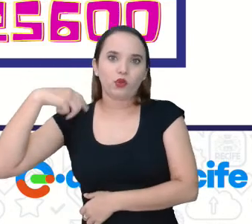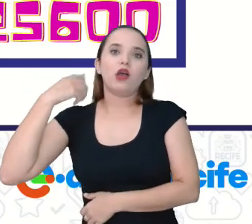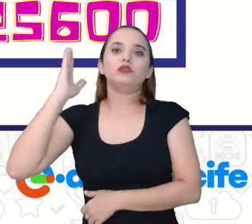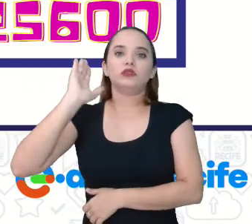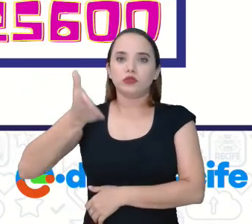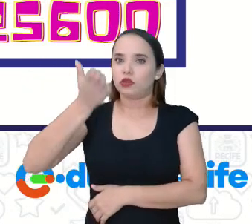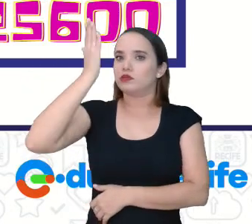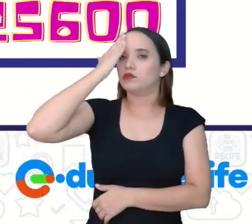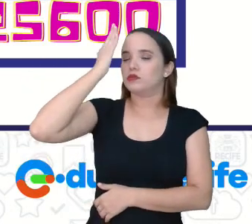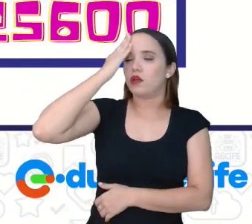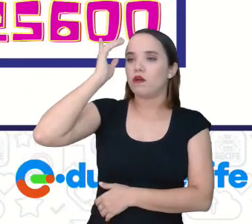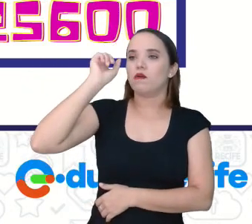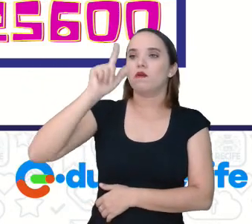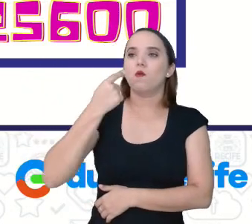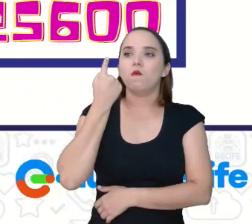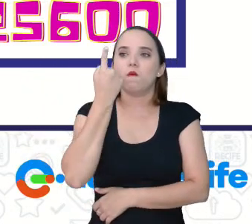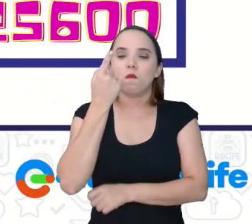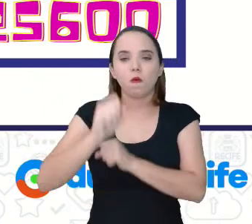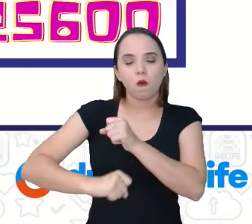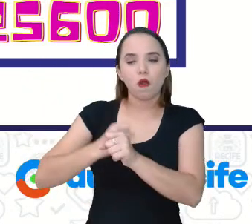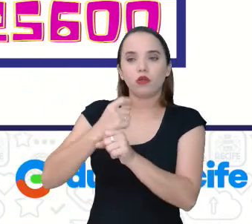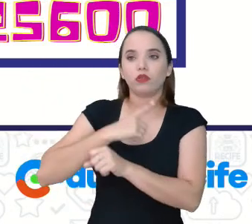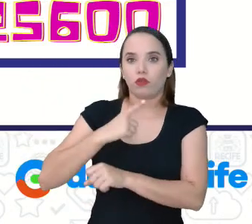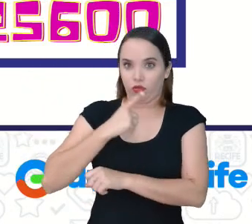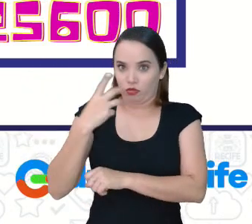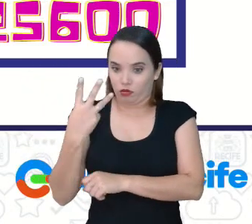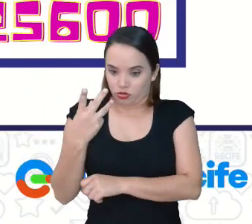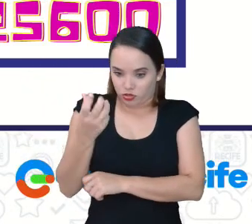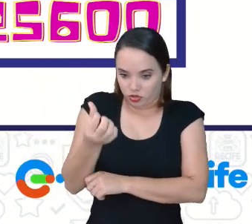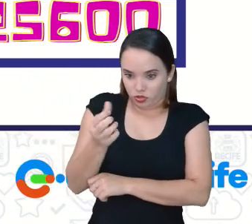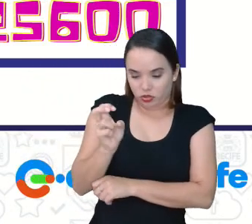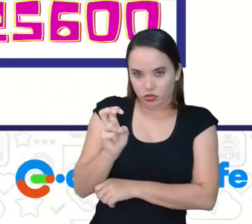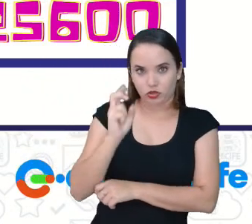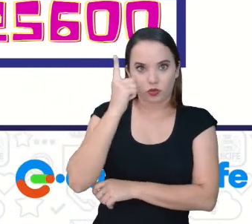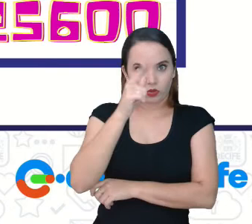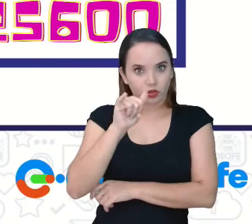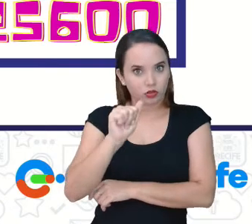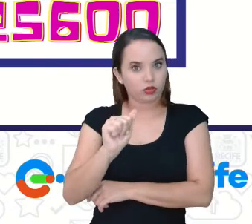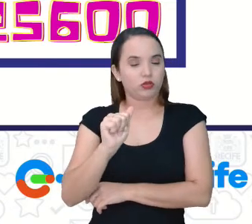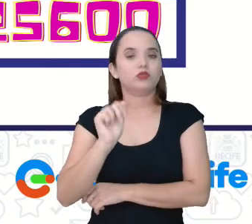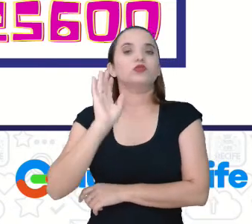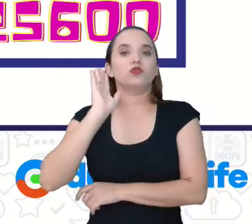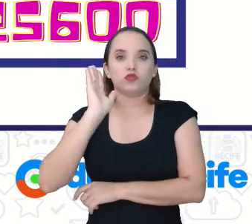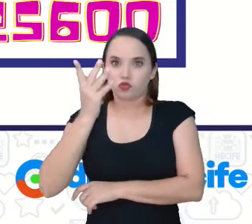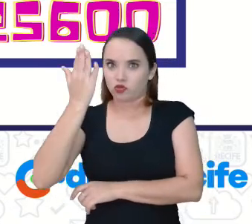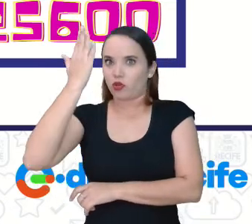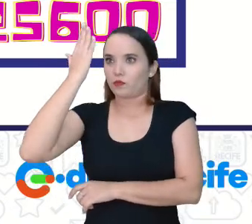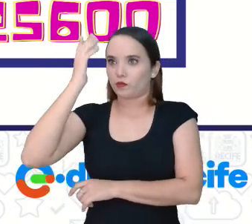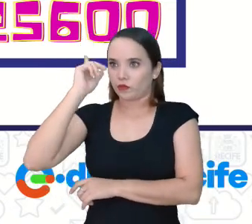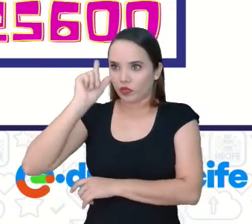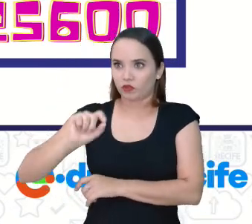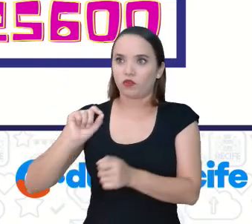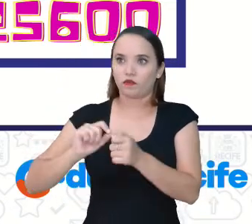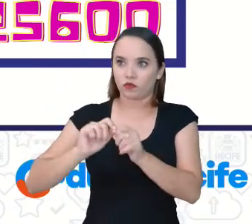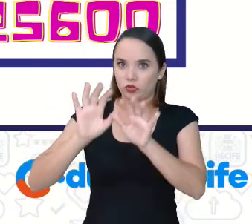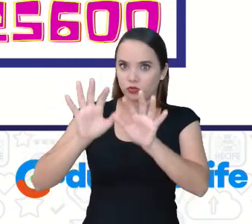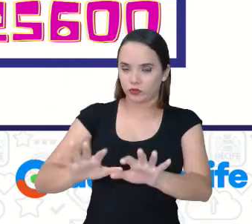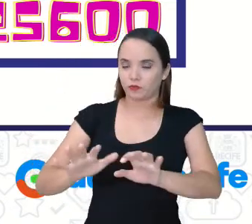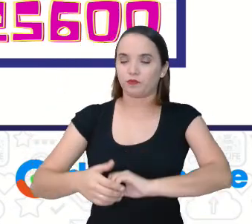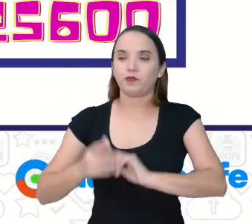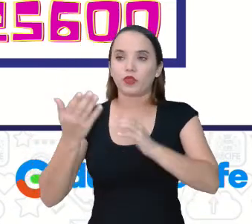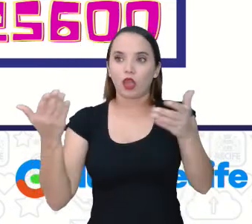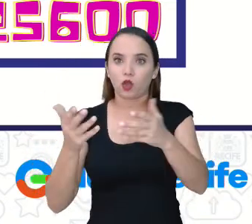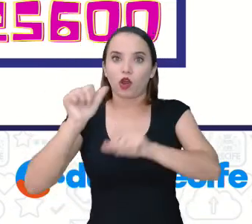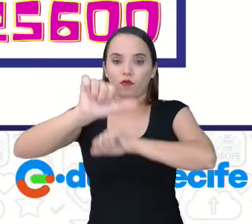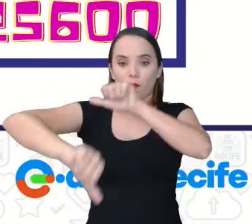aí por 365 dias, certo? Então, já transformei aí de ano para dias.